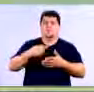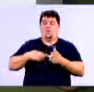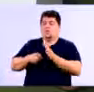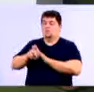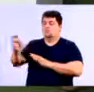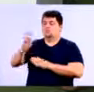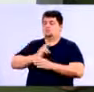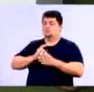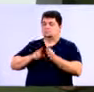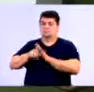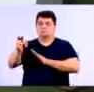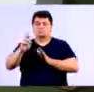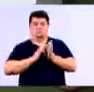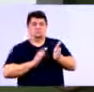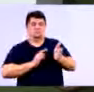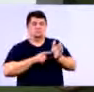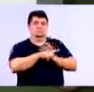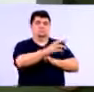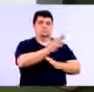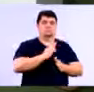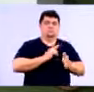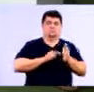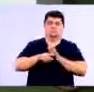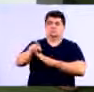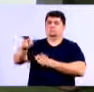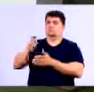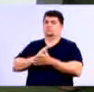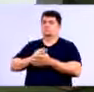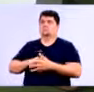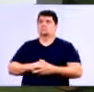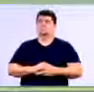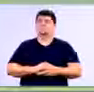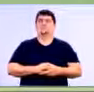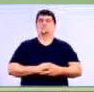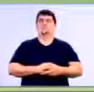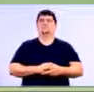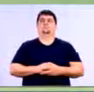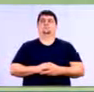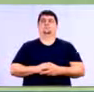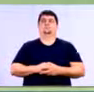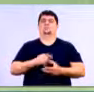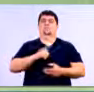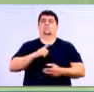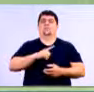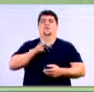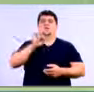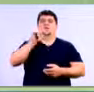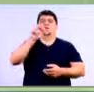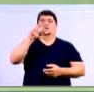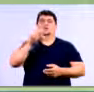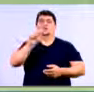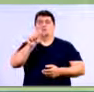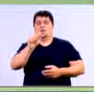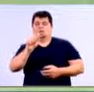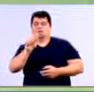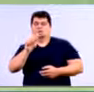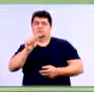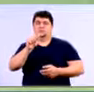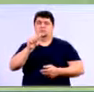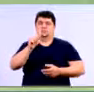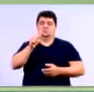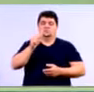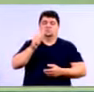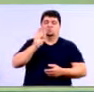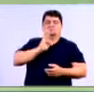você responde, e se você não responde, eu pergunto e a gente vai passando. Vamos. Então existe a taxa mínima de atratividade, que é